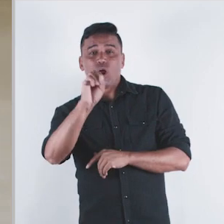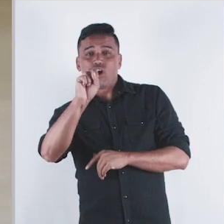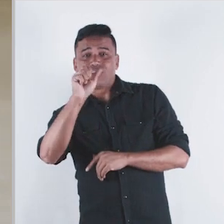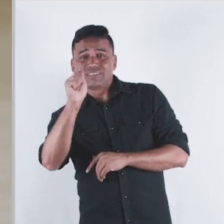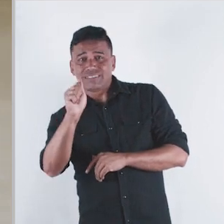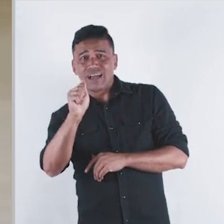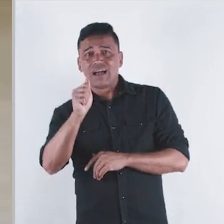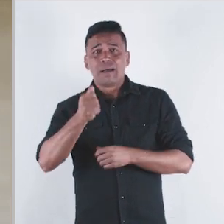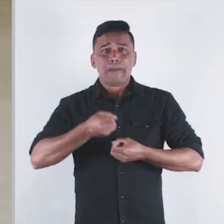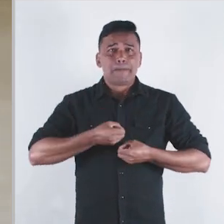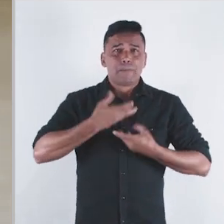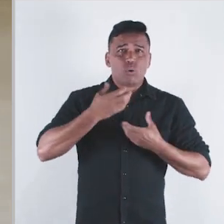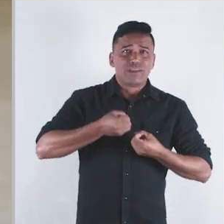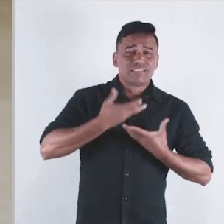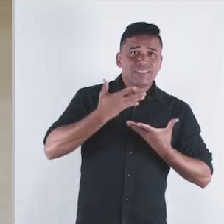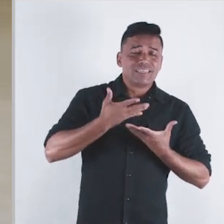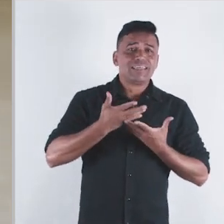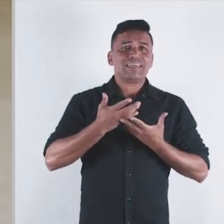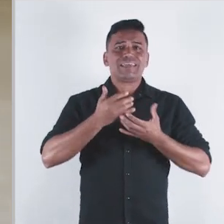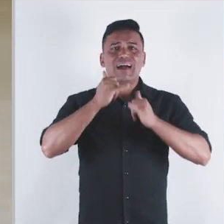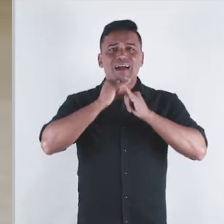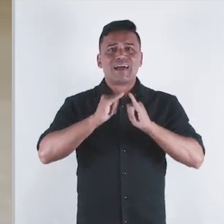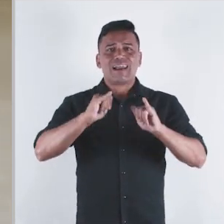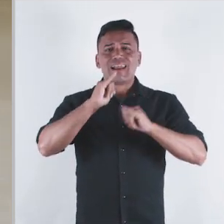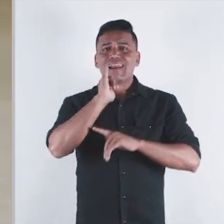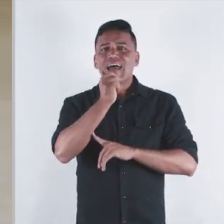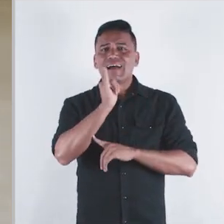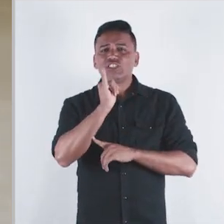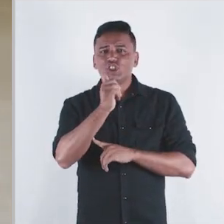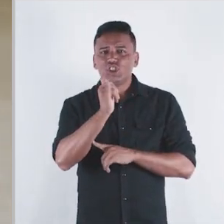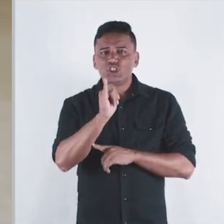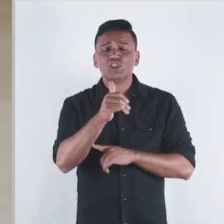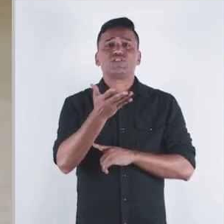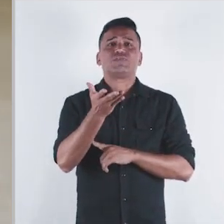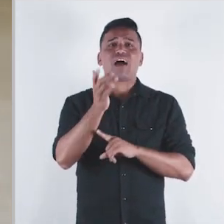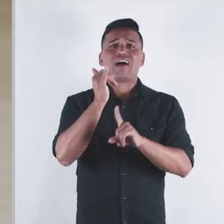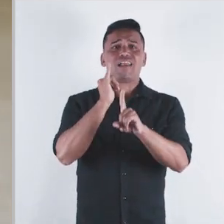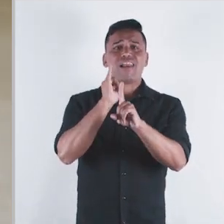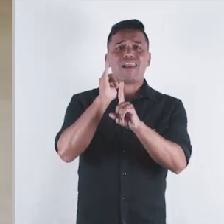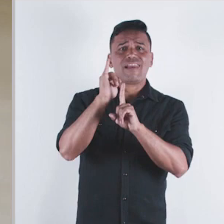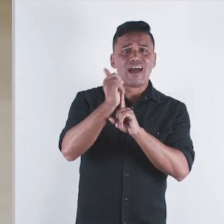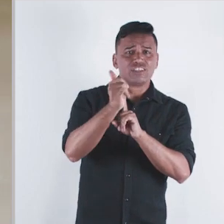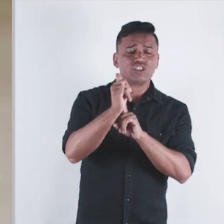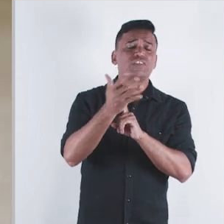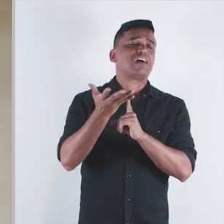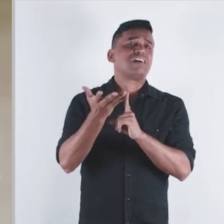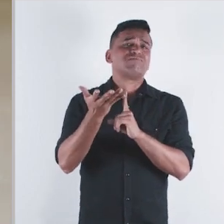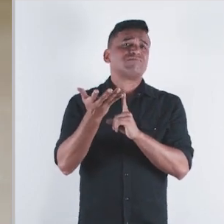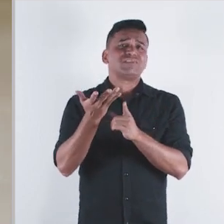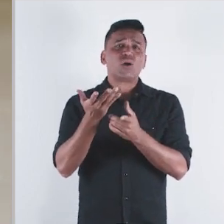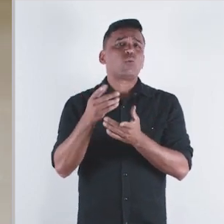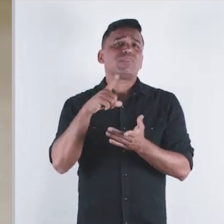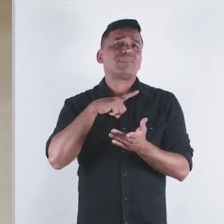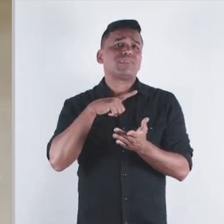poesia, narrativa, enfim, como são algumas